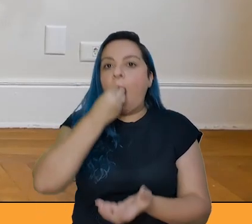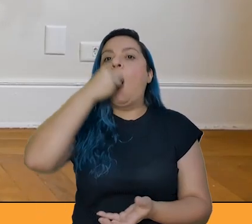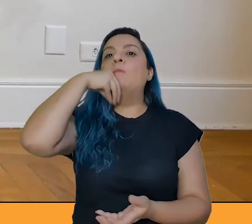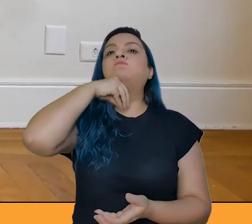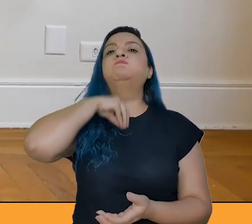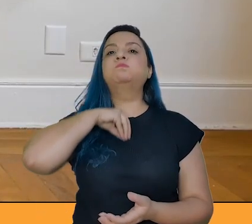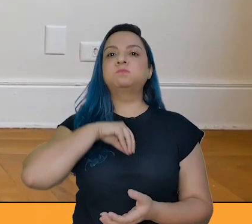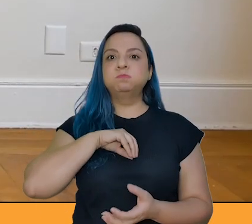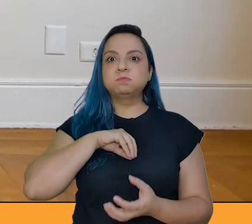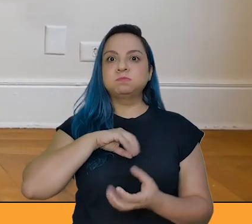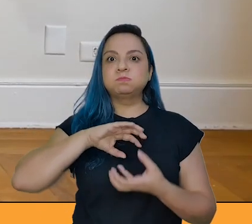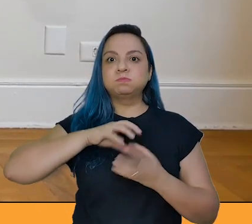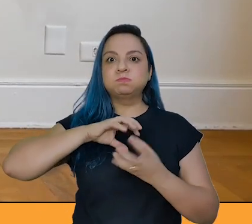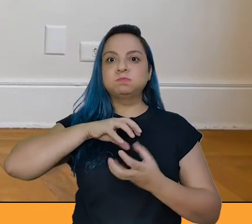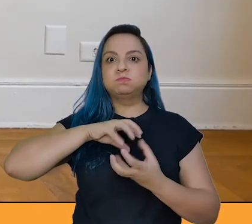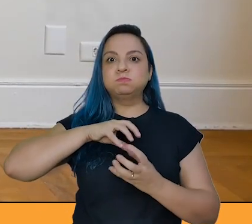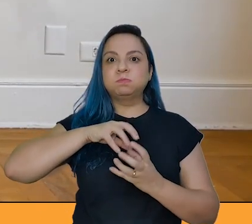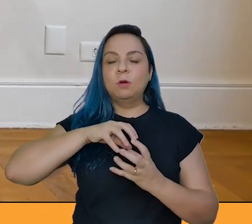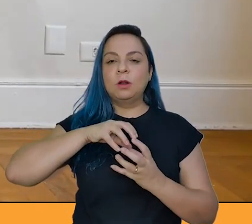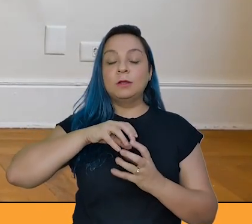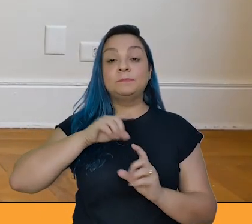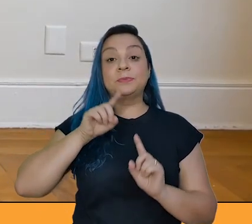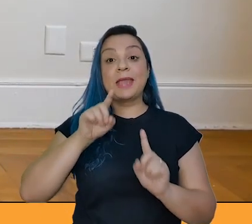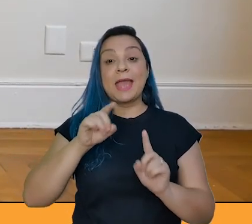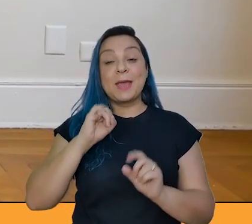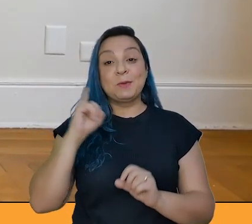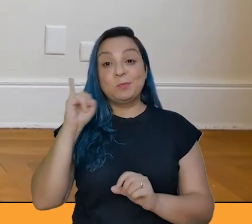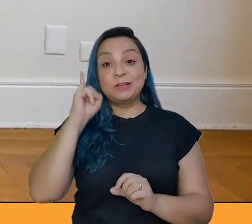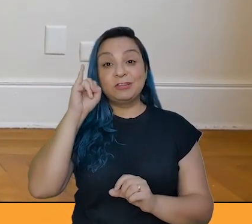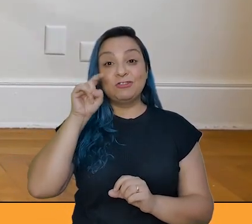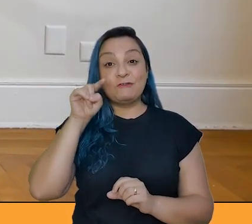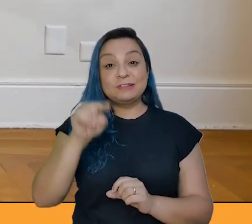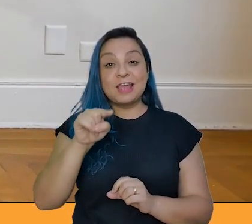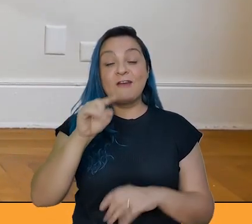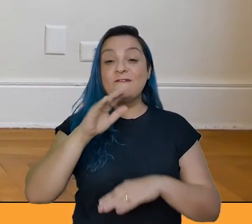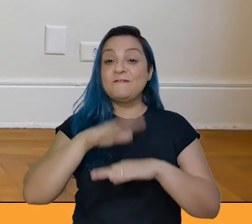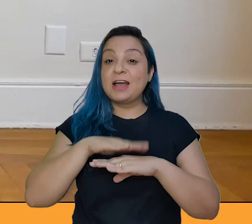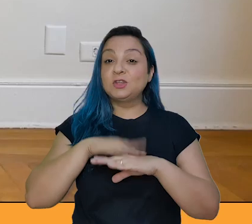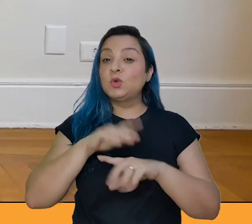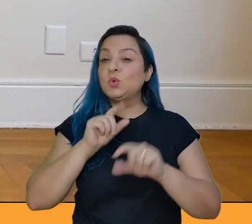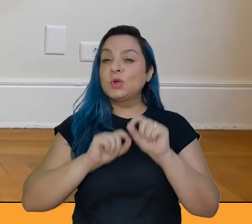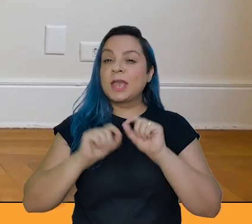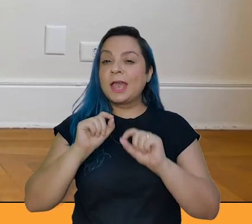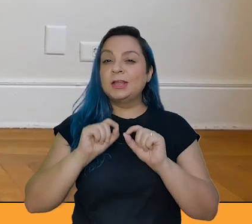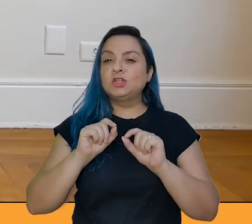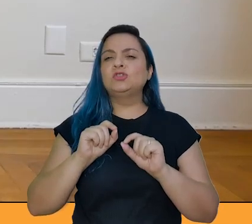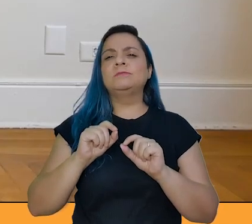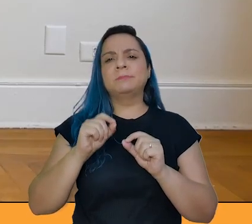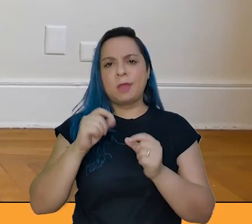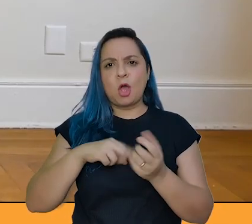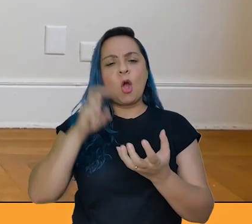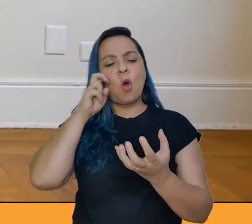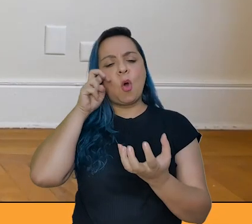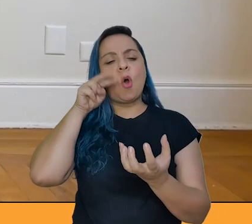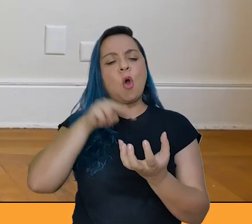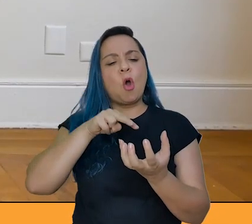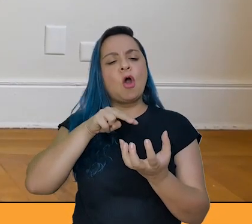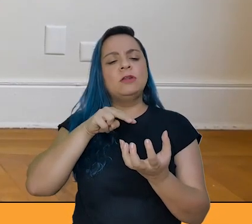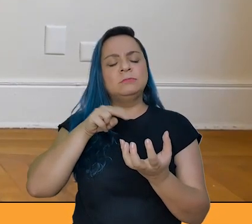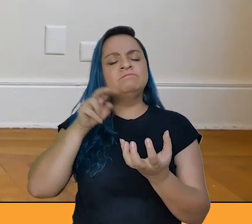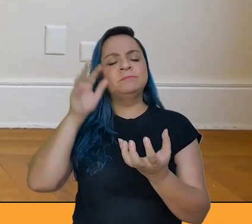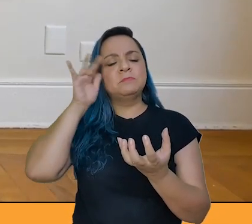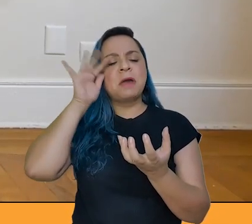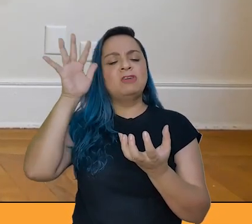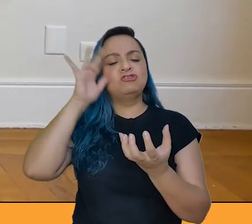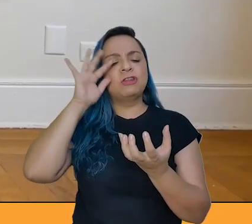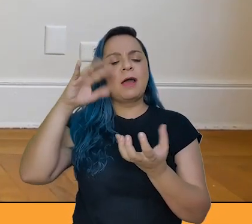E é interessante, é legal que vocês façam Todo esse processo de olhar,